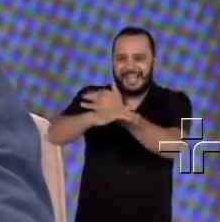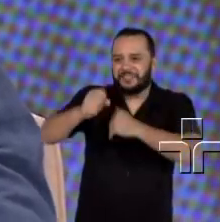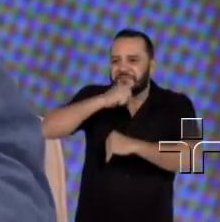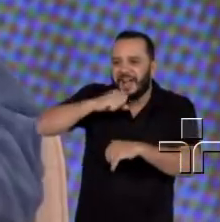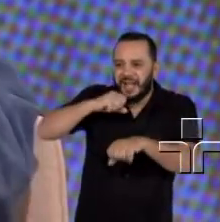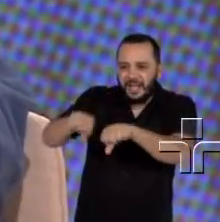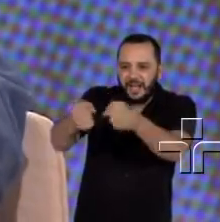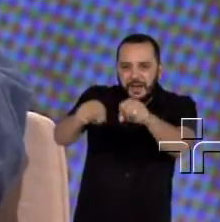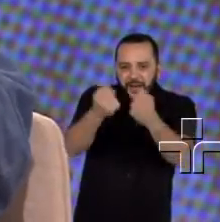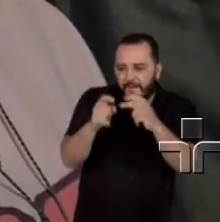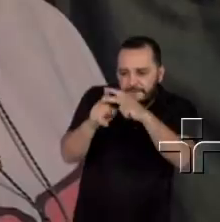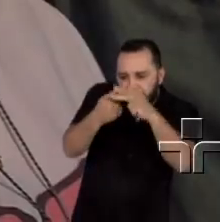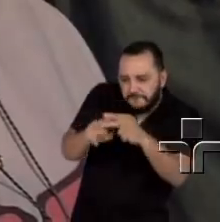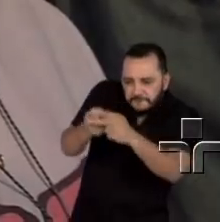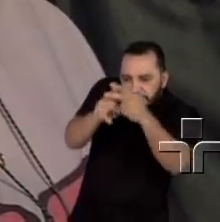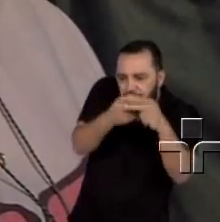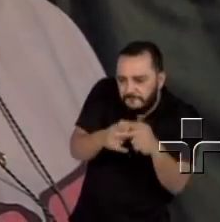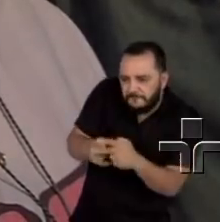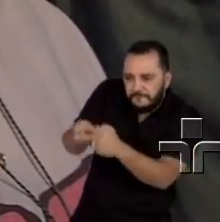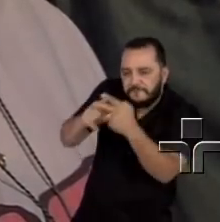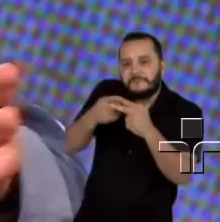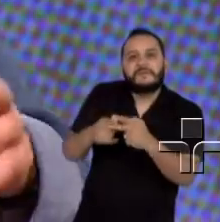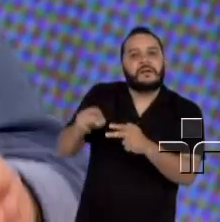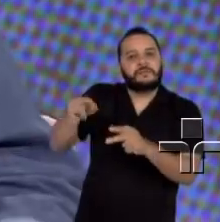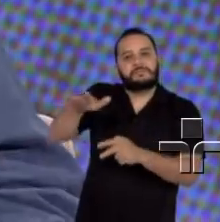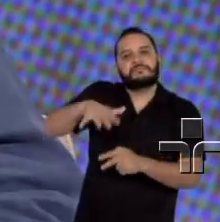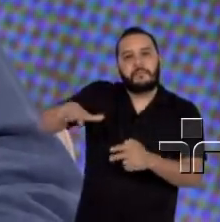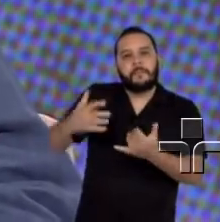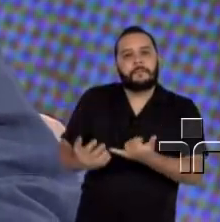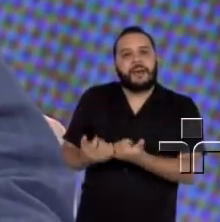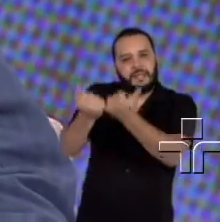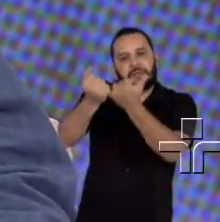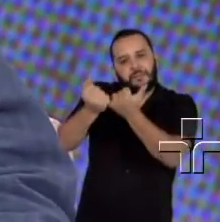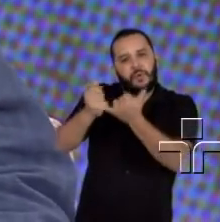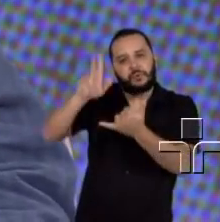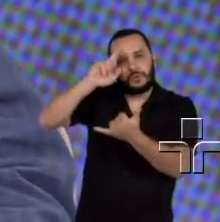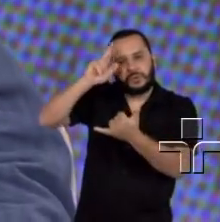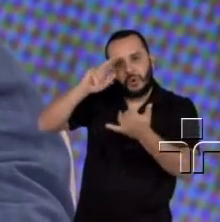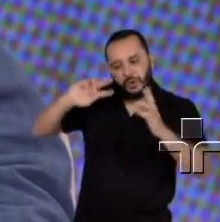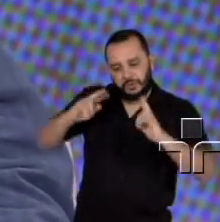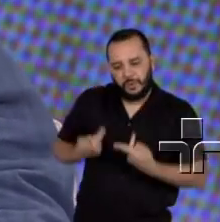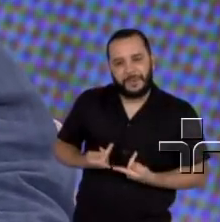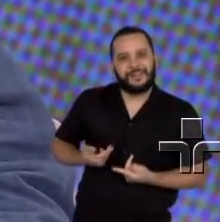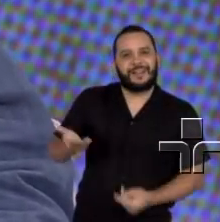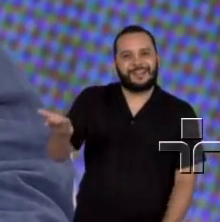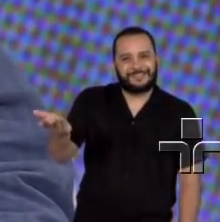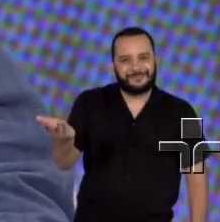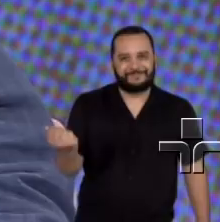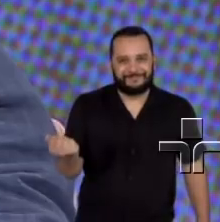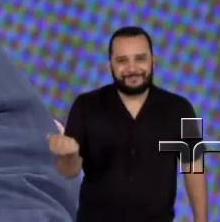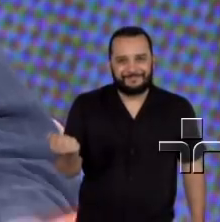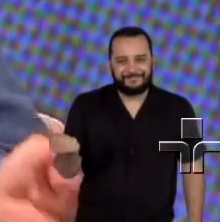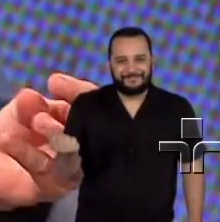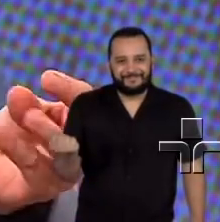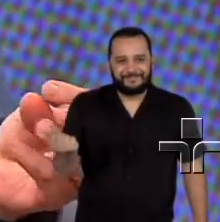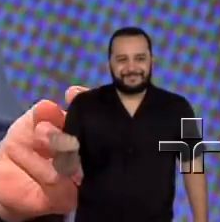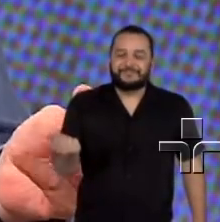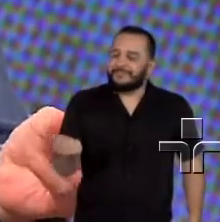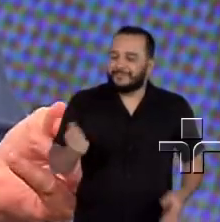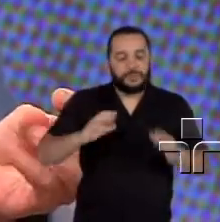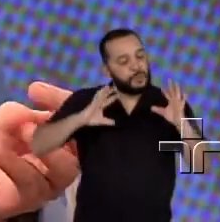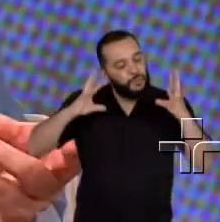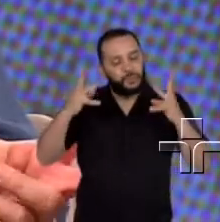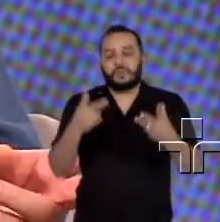históricas mineiras, que depois se tornou patrimônio histórico da humanidade, né? Então, isso